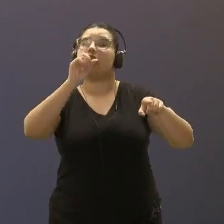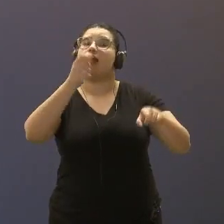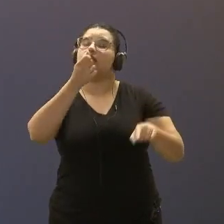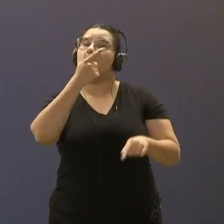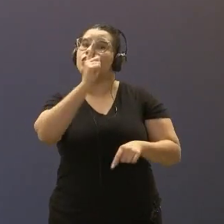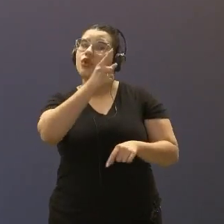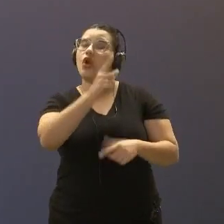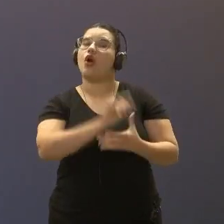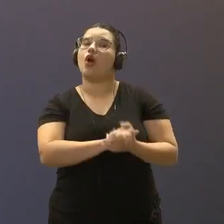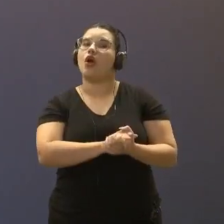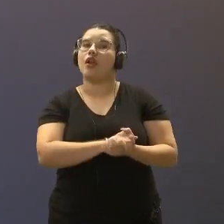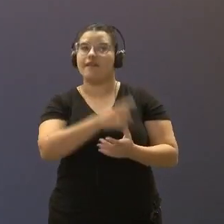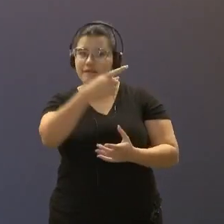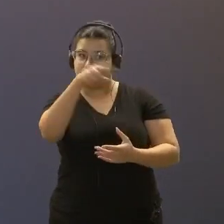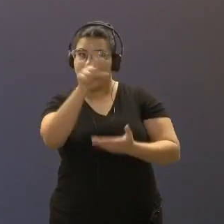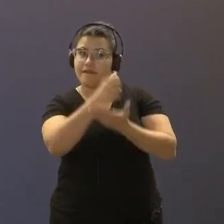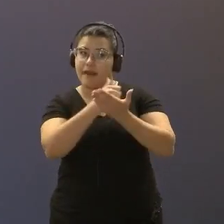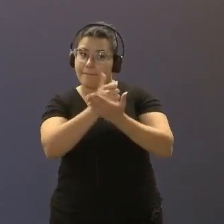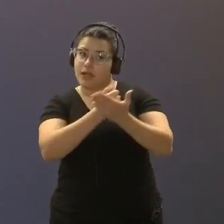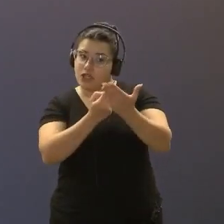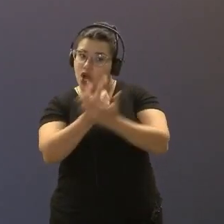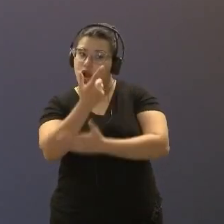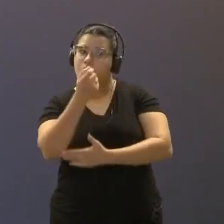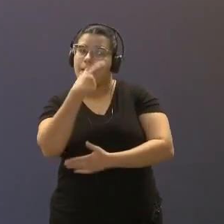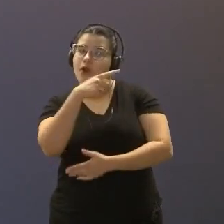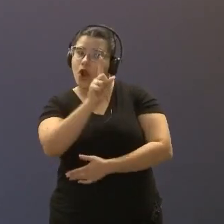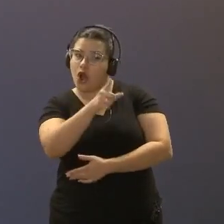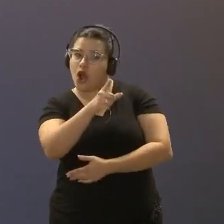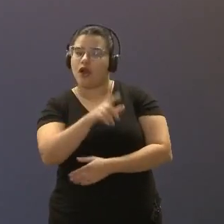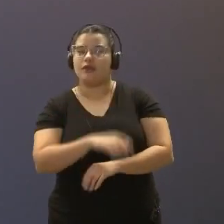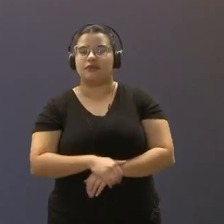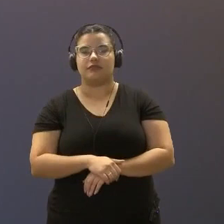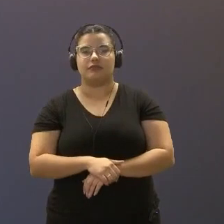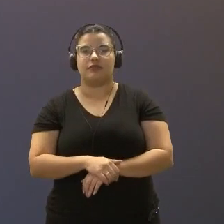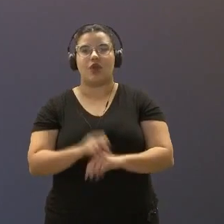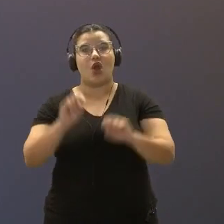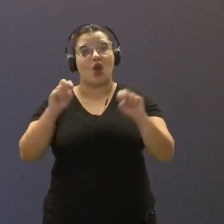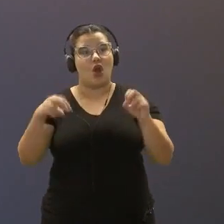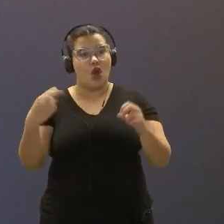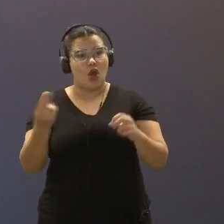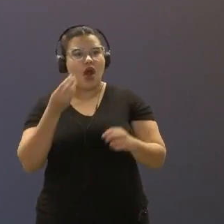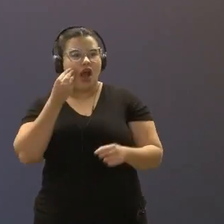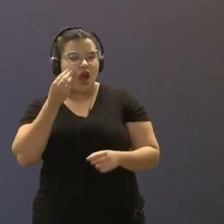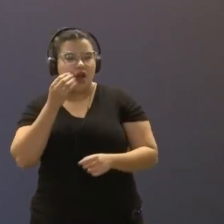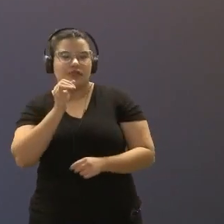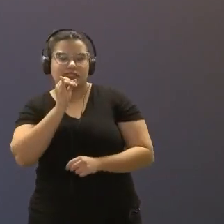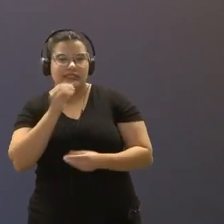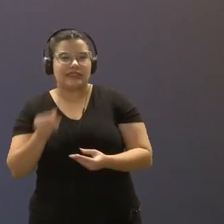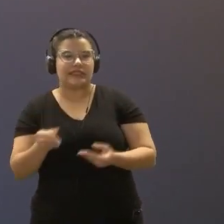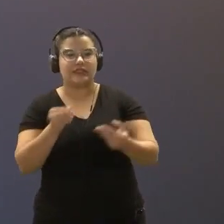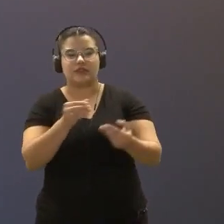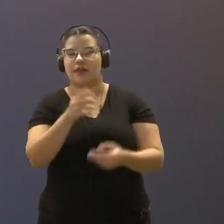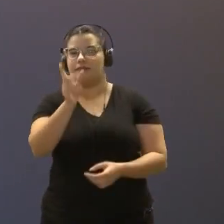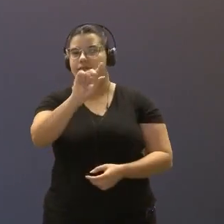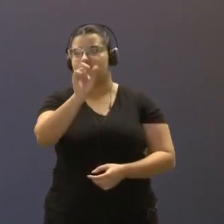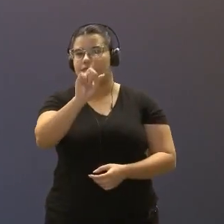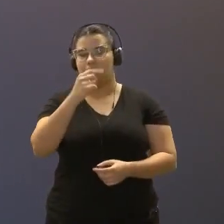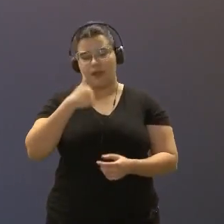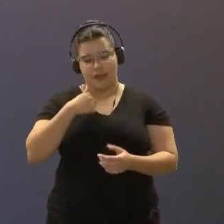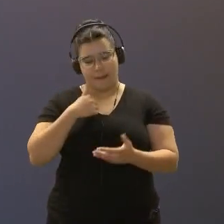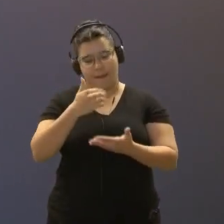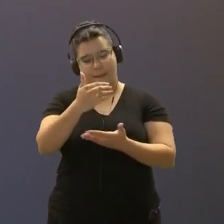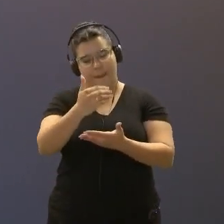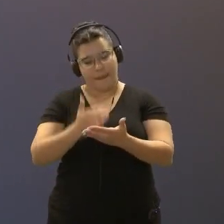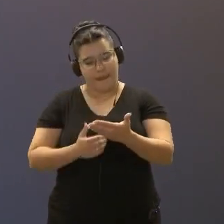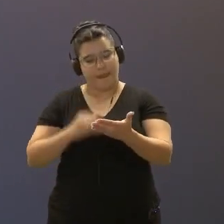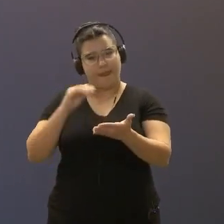Control, hein? Vai lá na farmácia, compra agora e usa. Né? Ou você toma essa amostra aqui. Não, põe na receita.